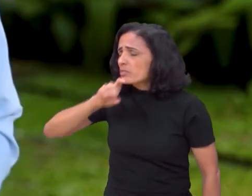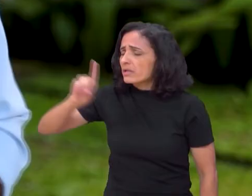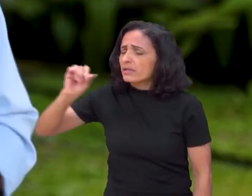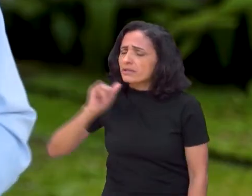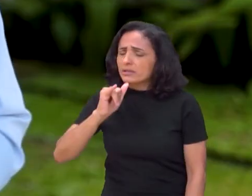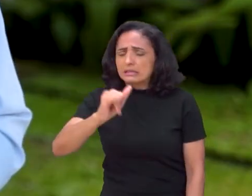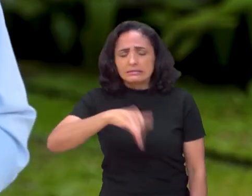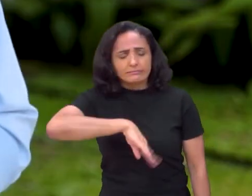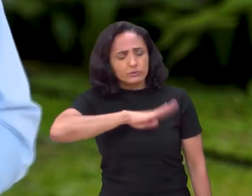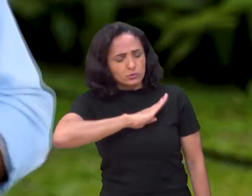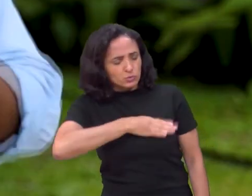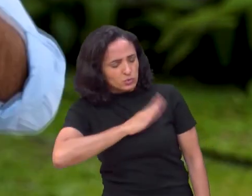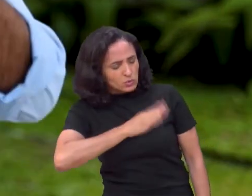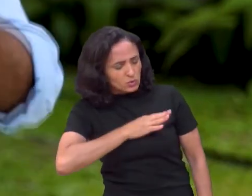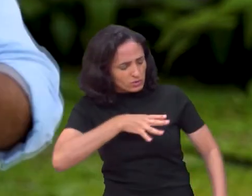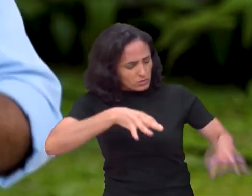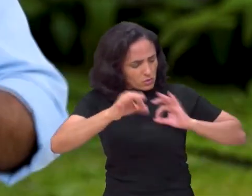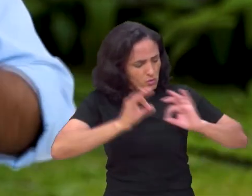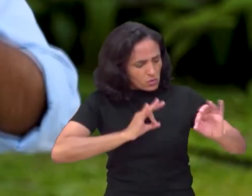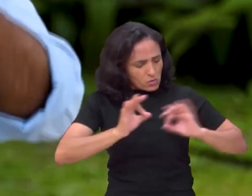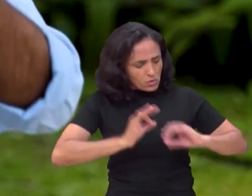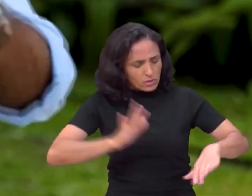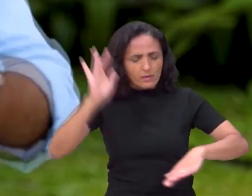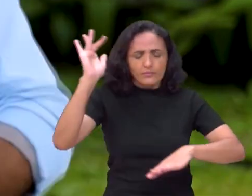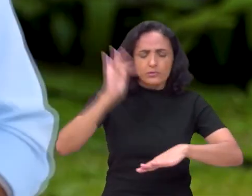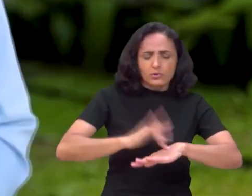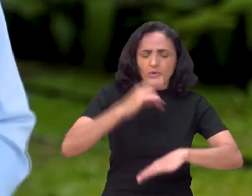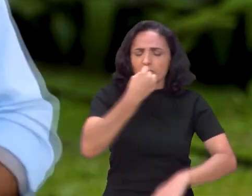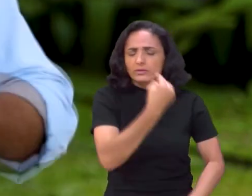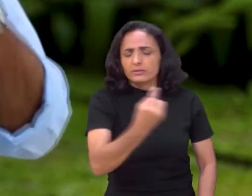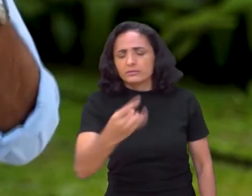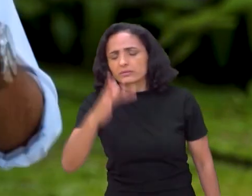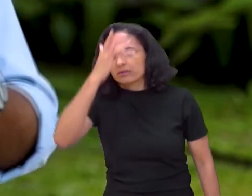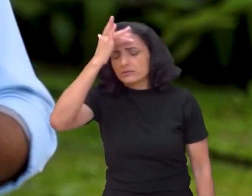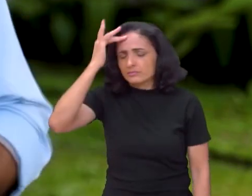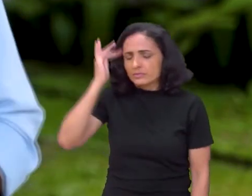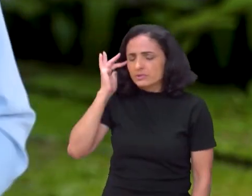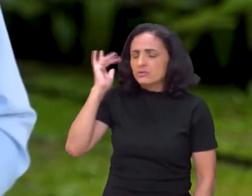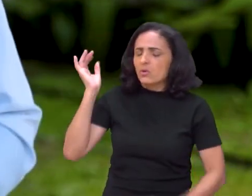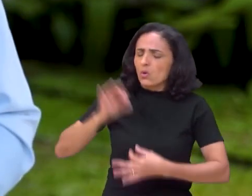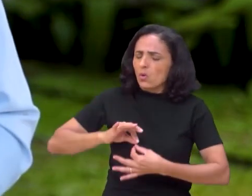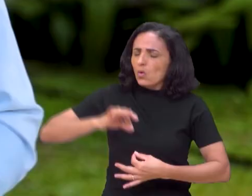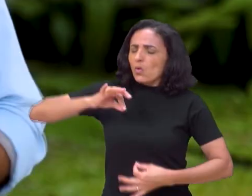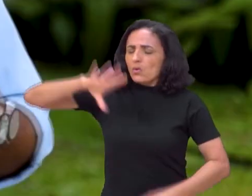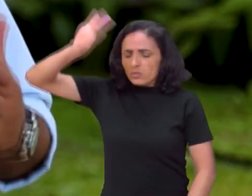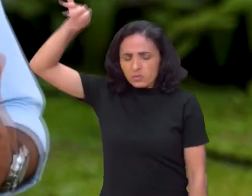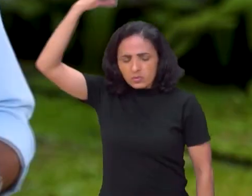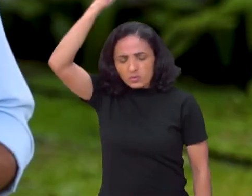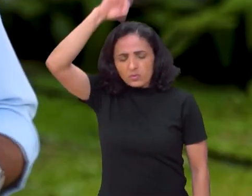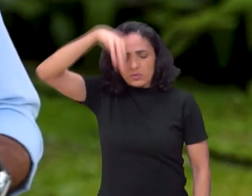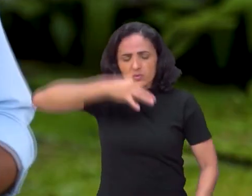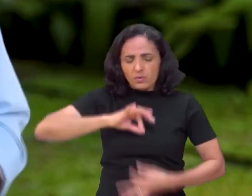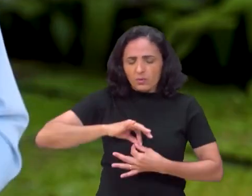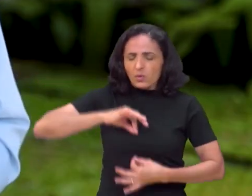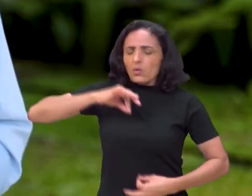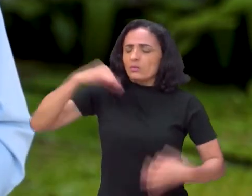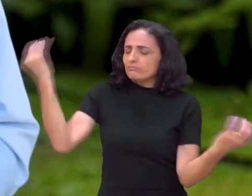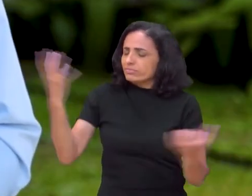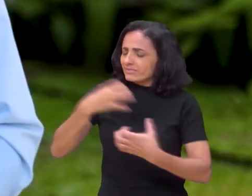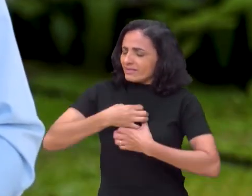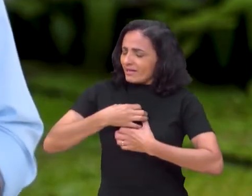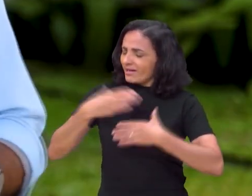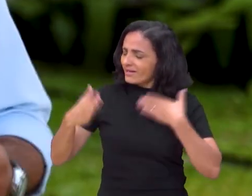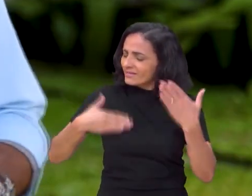desta vida agora. Toca nas almas, toca nos espíritos, dá alegria, Senhor, da tua parte que só tu podes